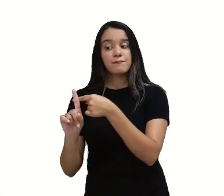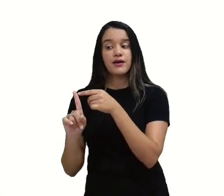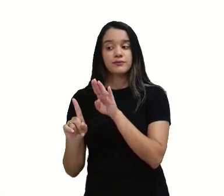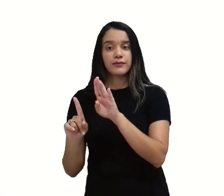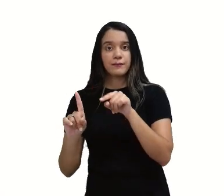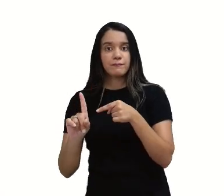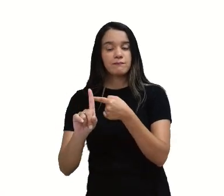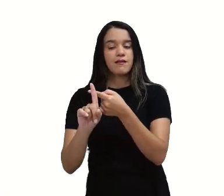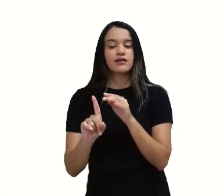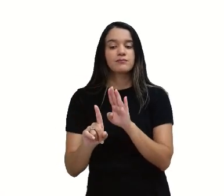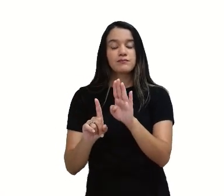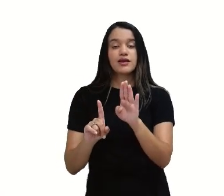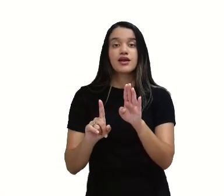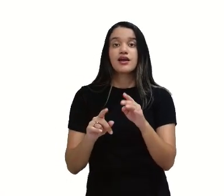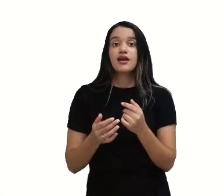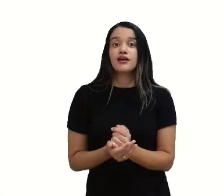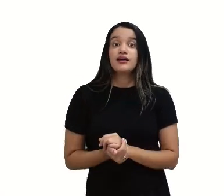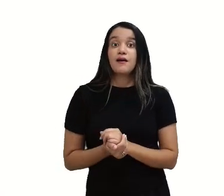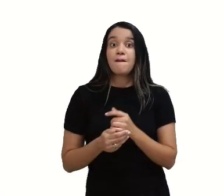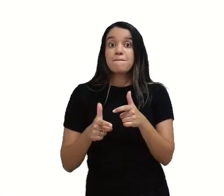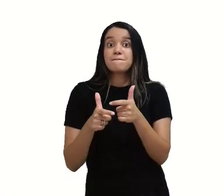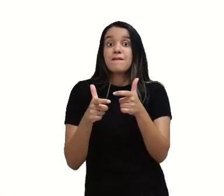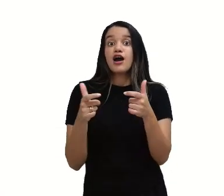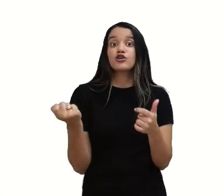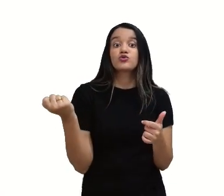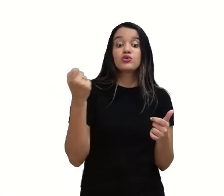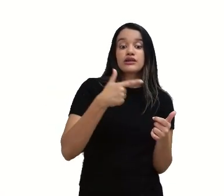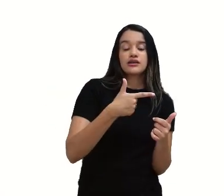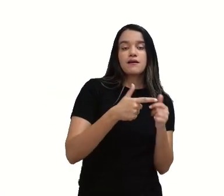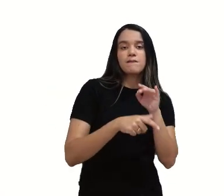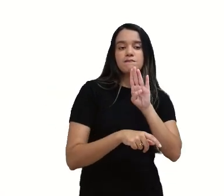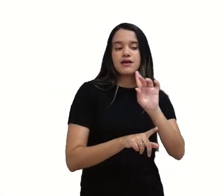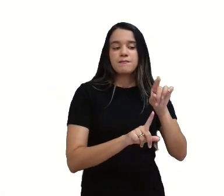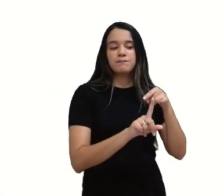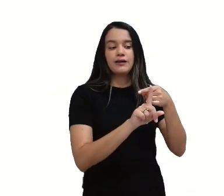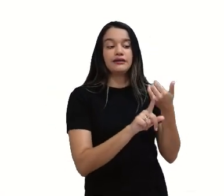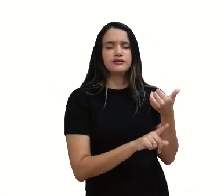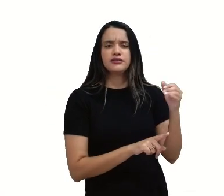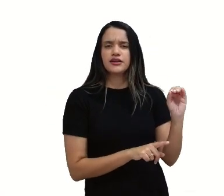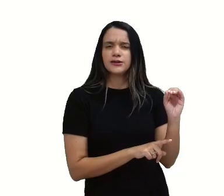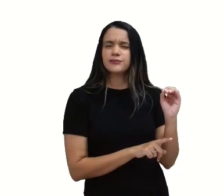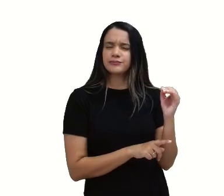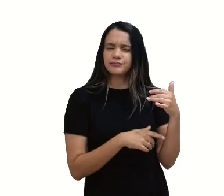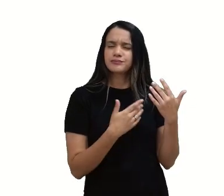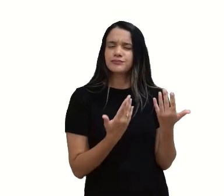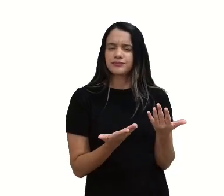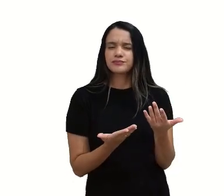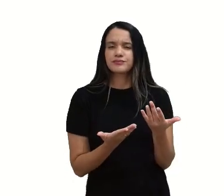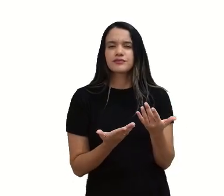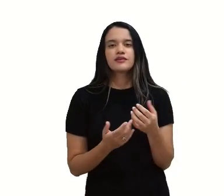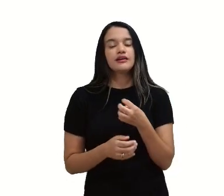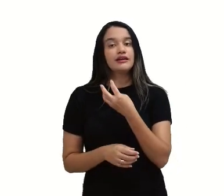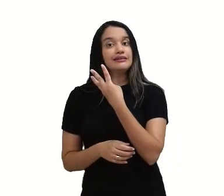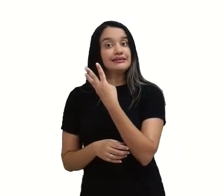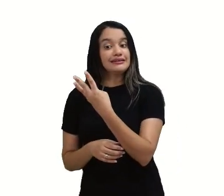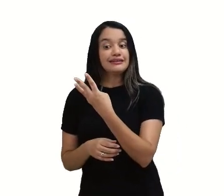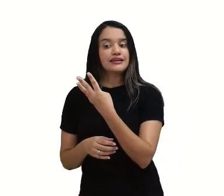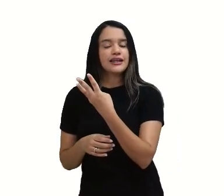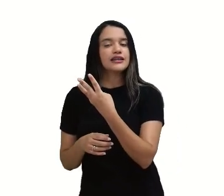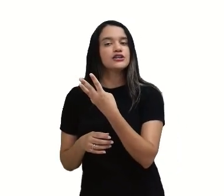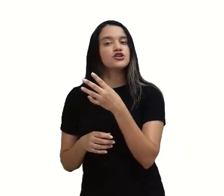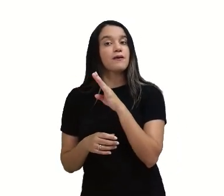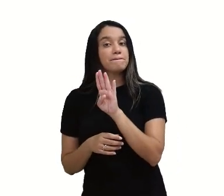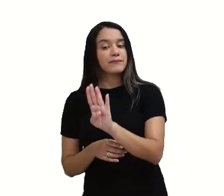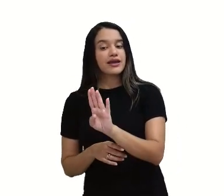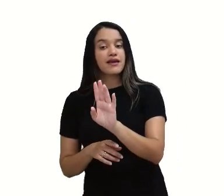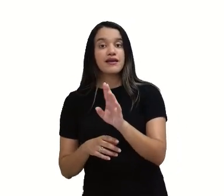B é maior do que B mais 10. Então percebeu que é simplesmente eu pegar ali, ó, 3 letrinhas B é maior